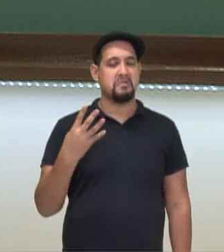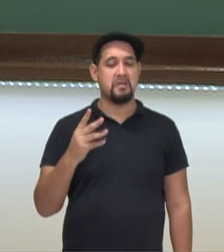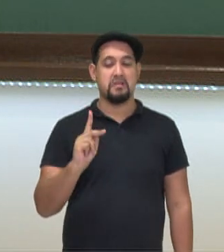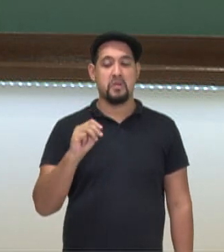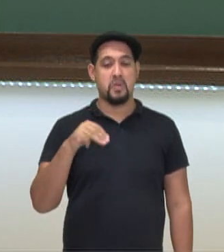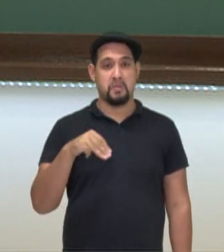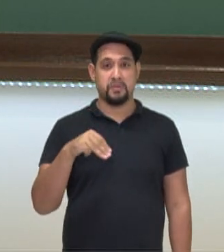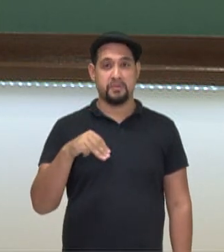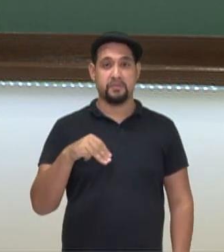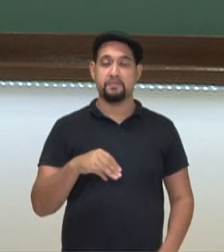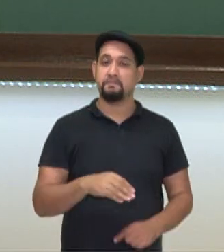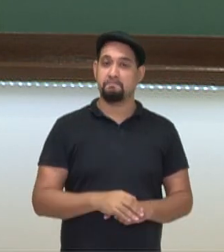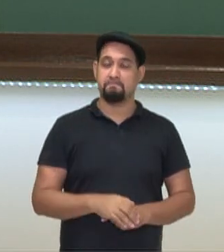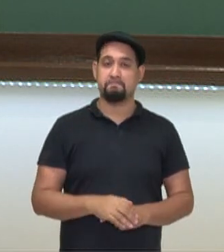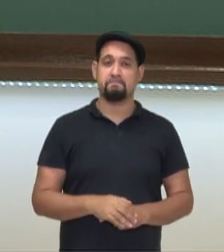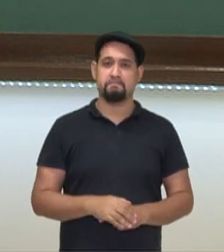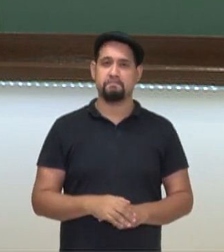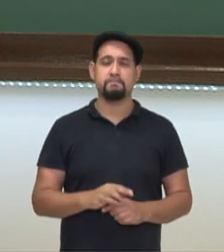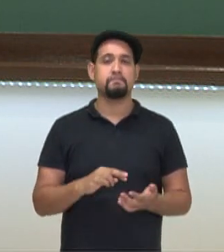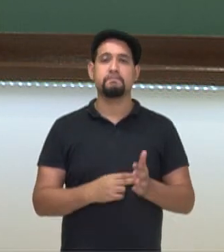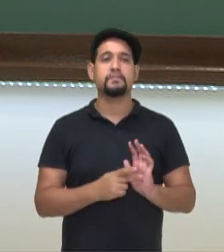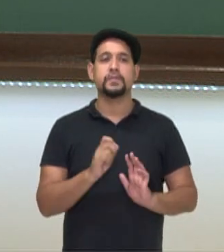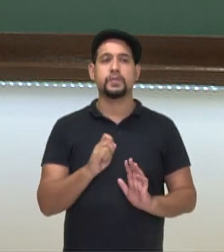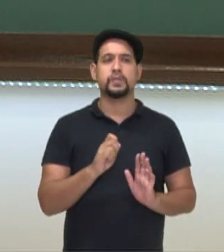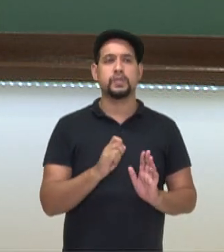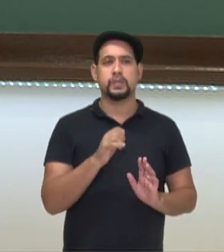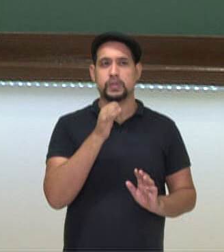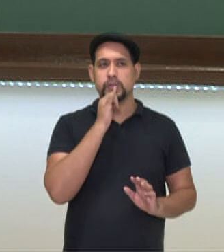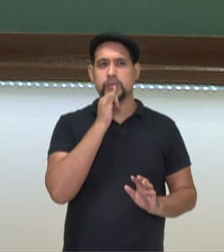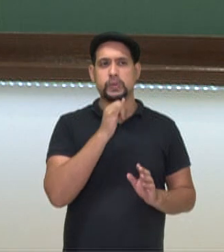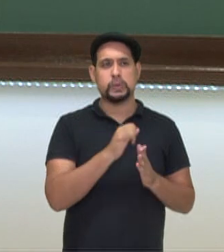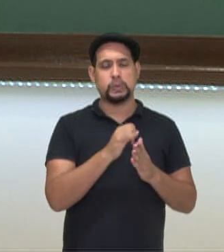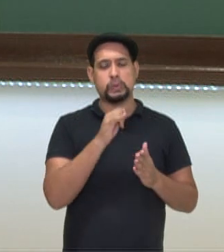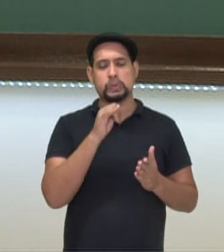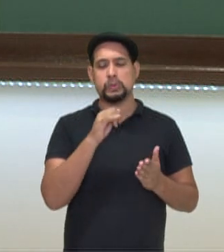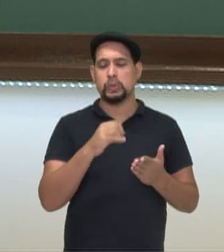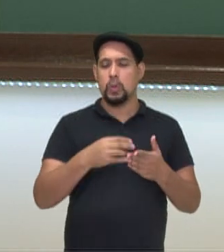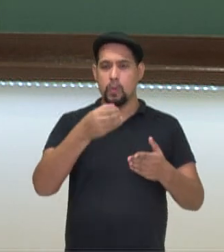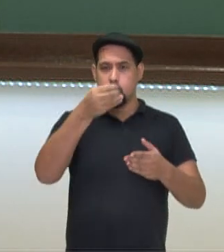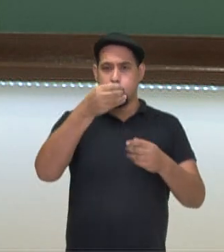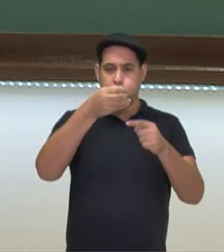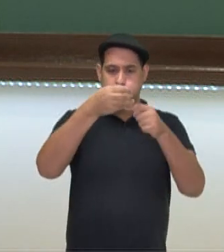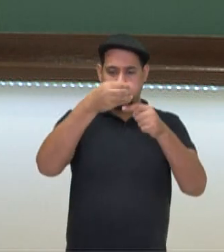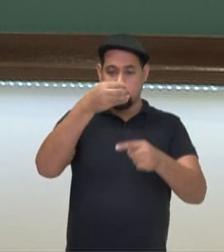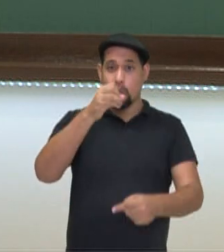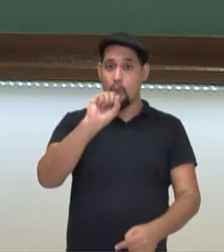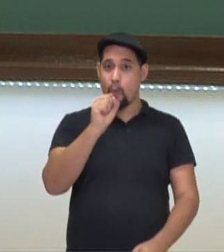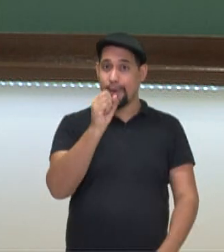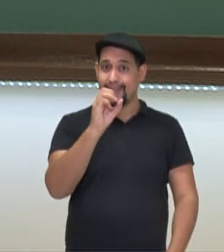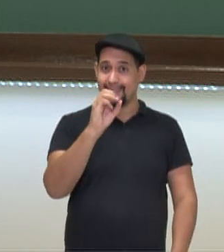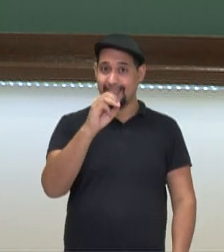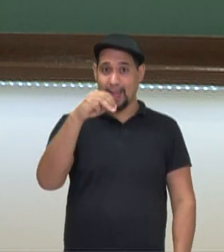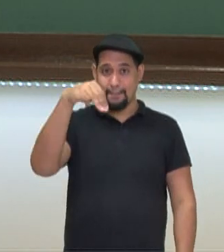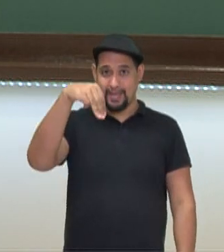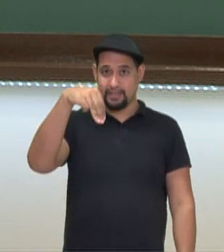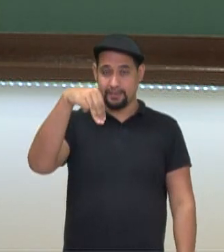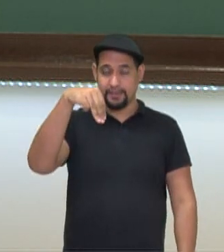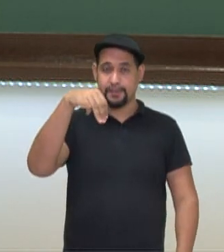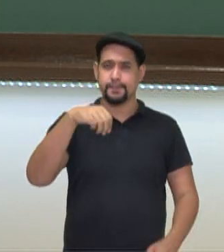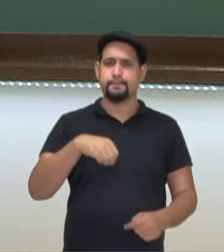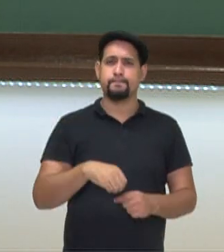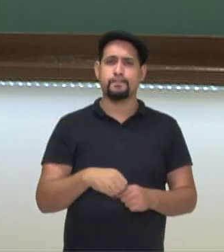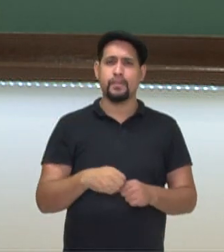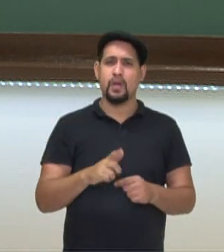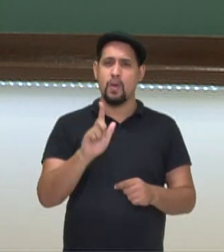km por hora. Então, assim, um objeto que cai de uma altura de 80 metros,